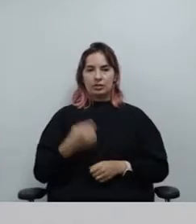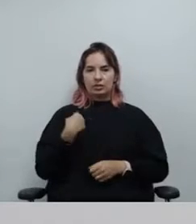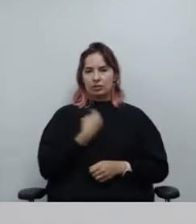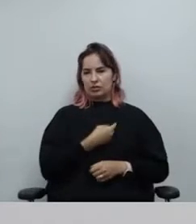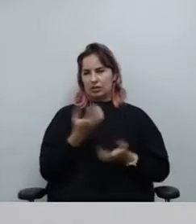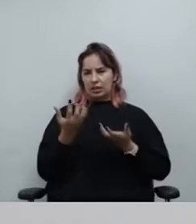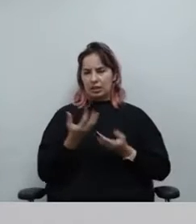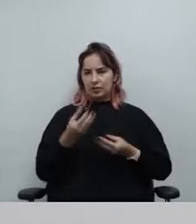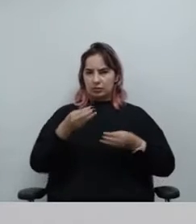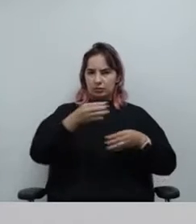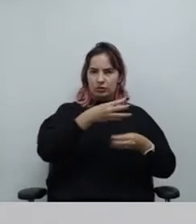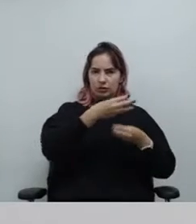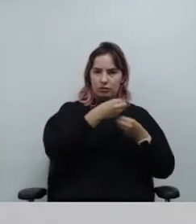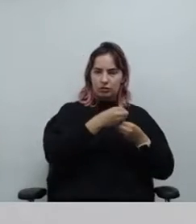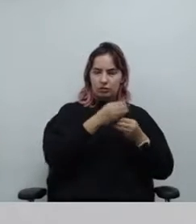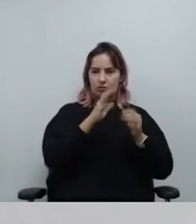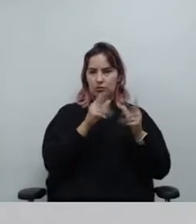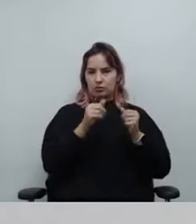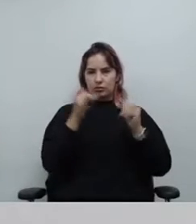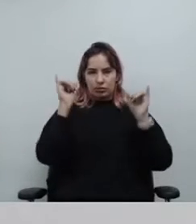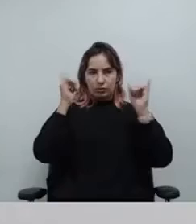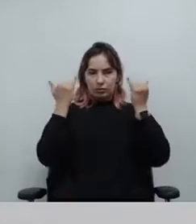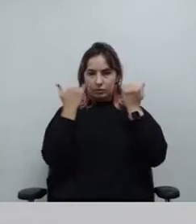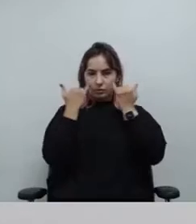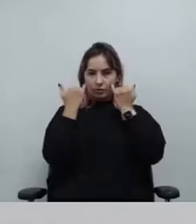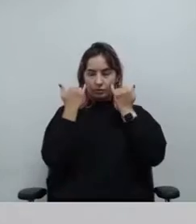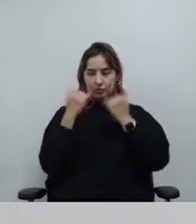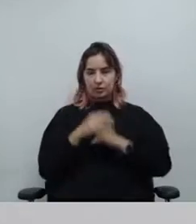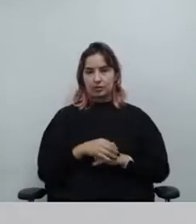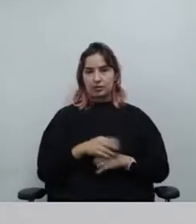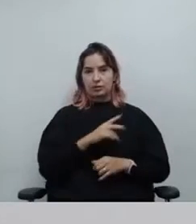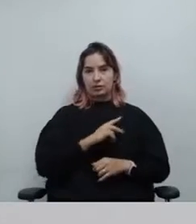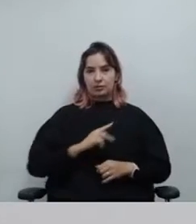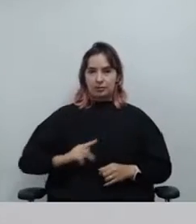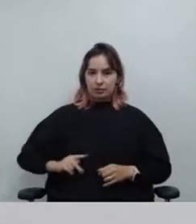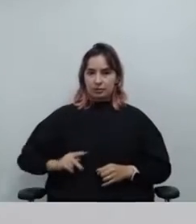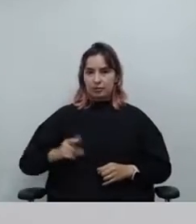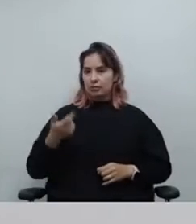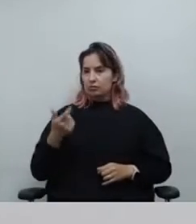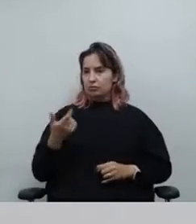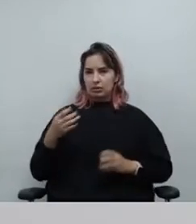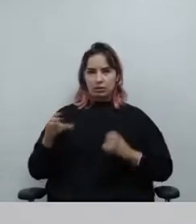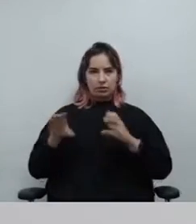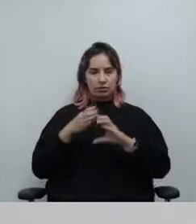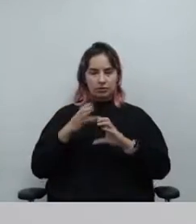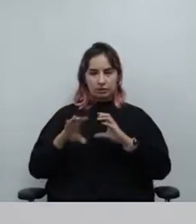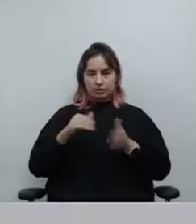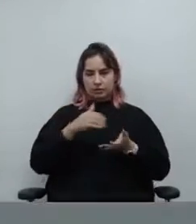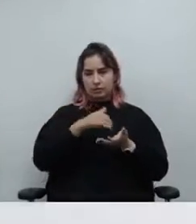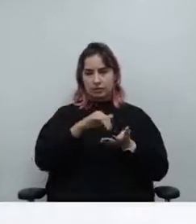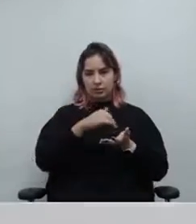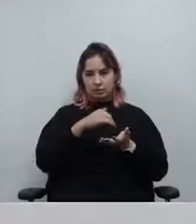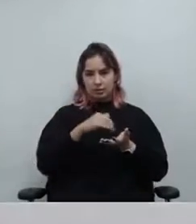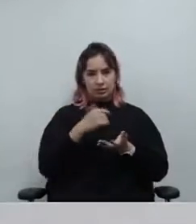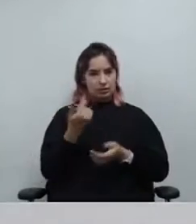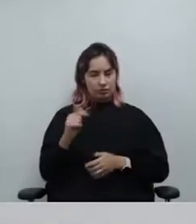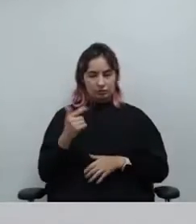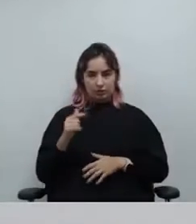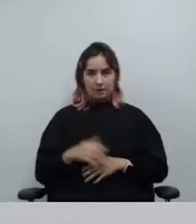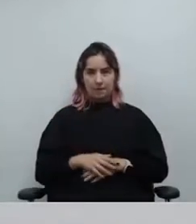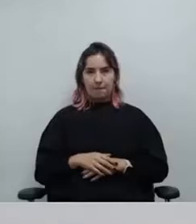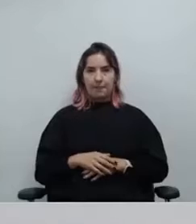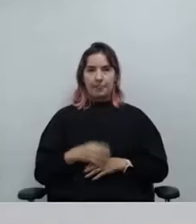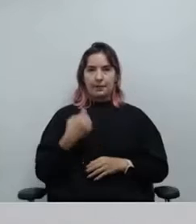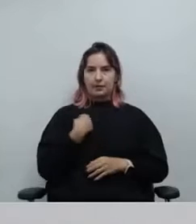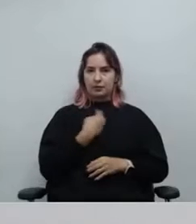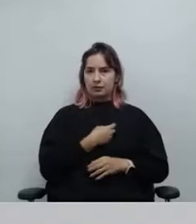então, as comunicações da presidência, eu vejo que não há comunicações da secretaria para essa sessão, estamos aqui com o